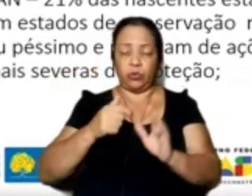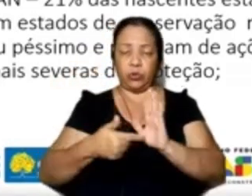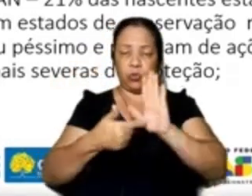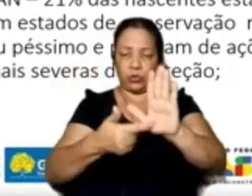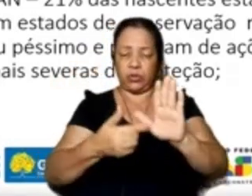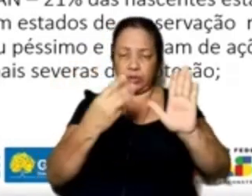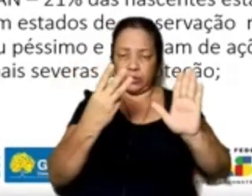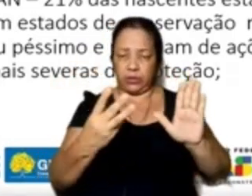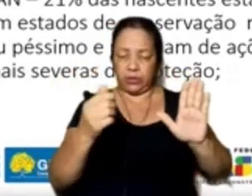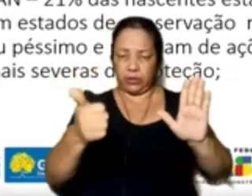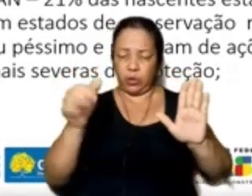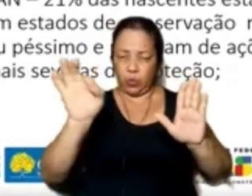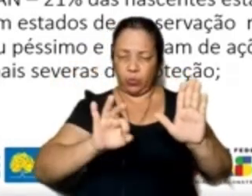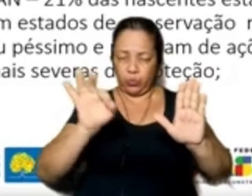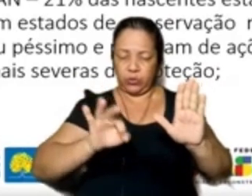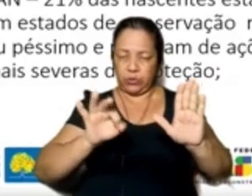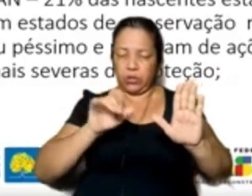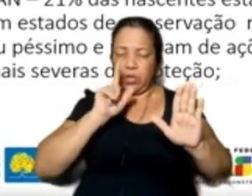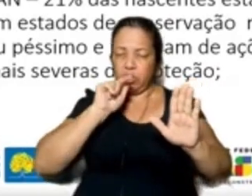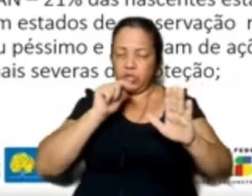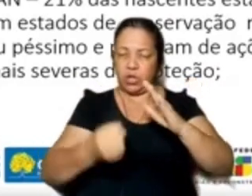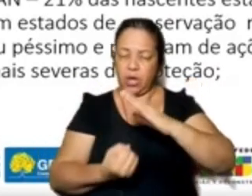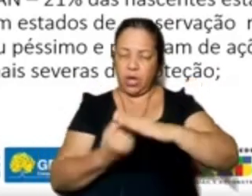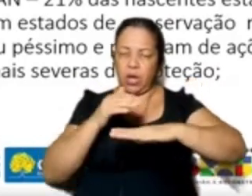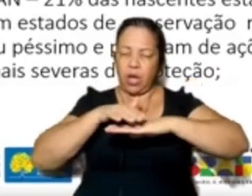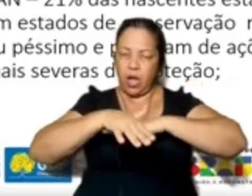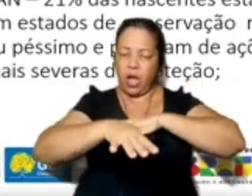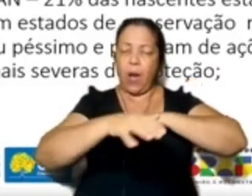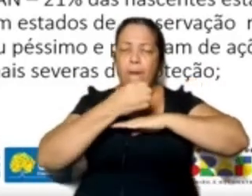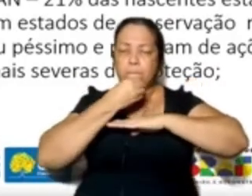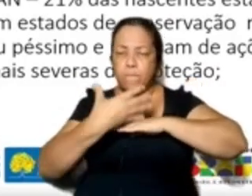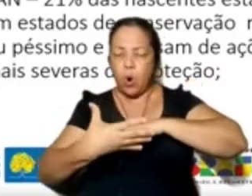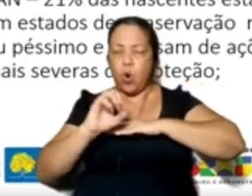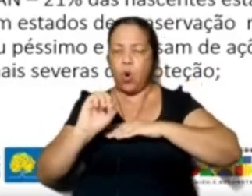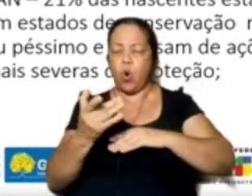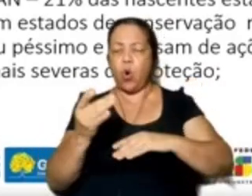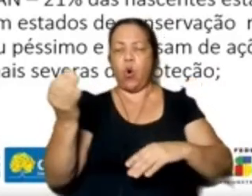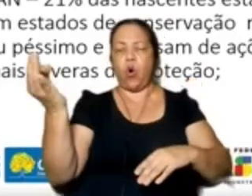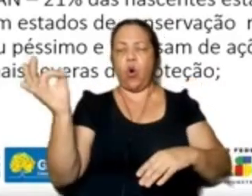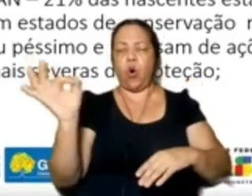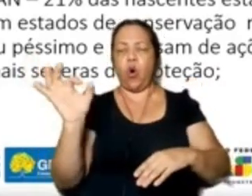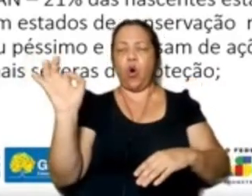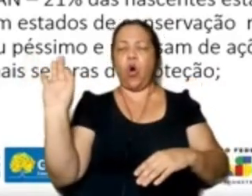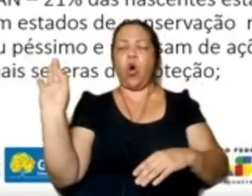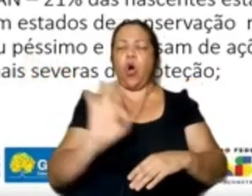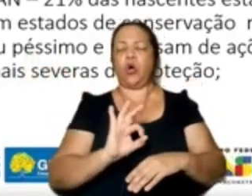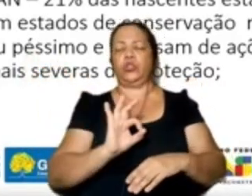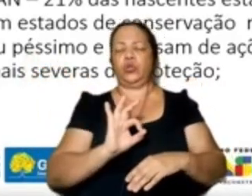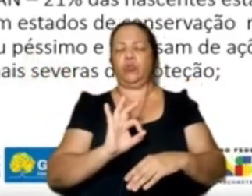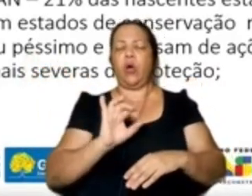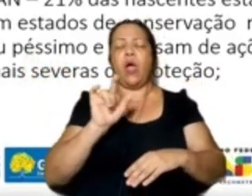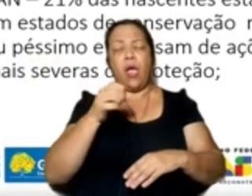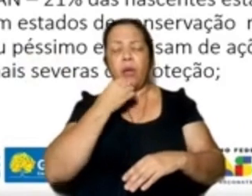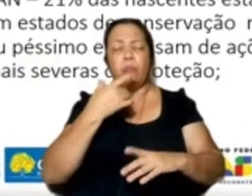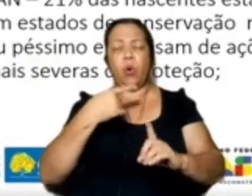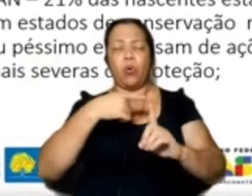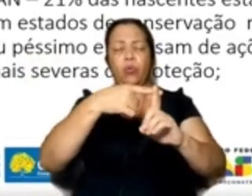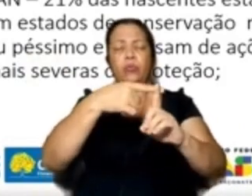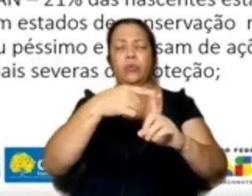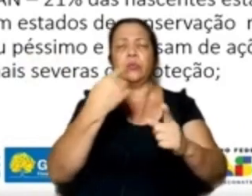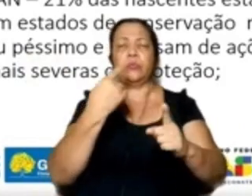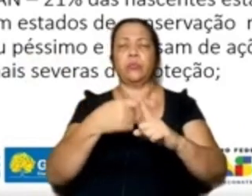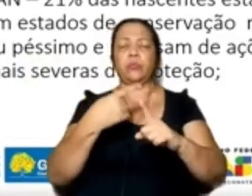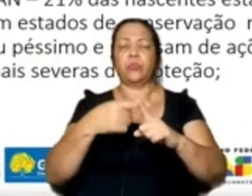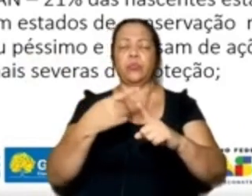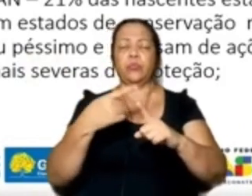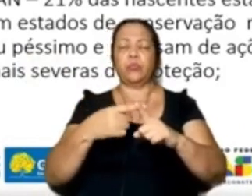31% de nascentes em estado ótimo ou bom, isso é muito positivo, porque a situação atual de